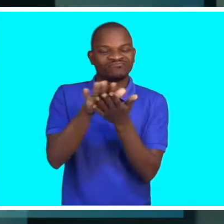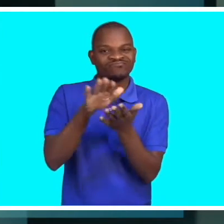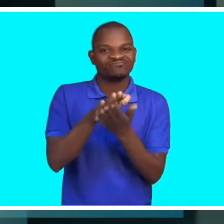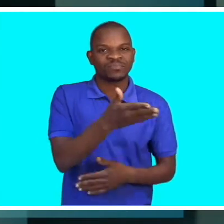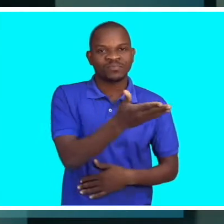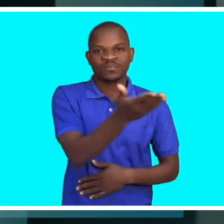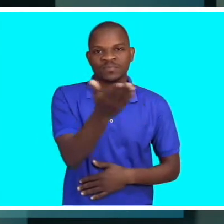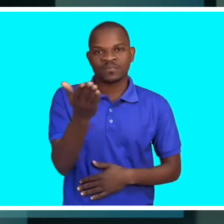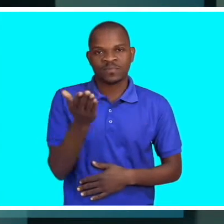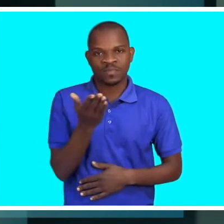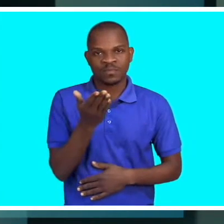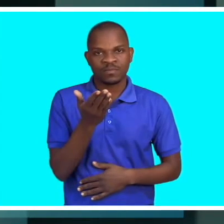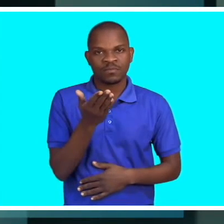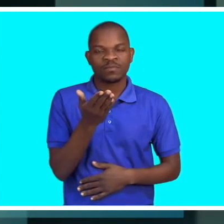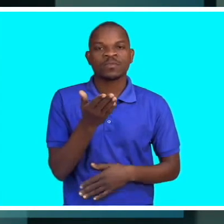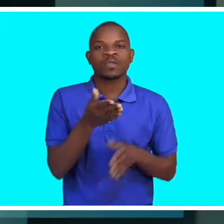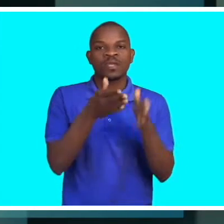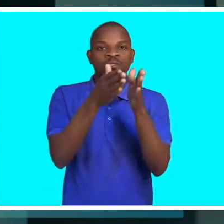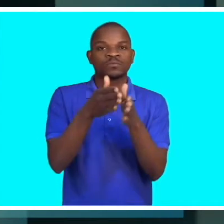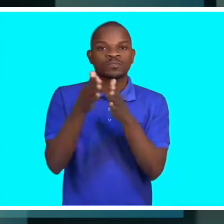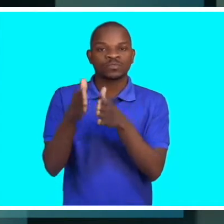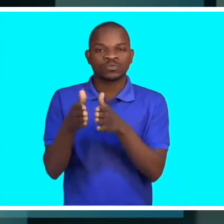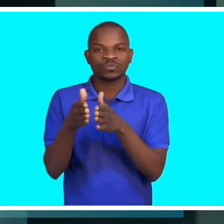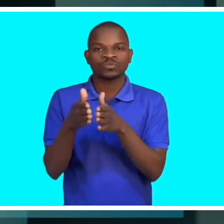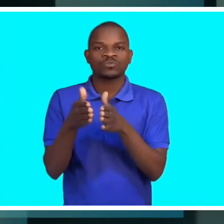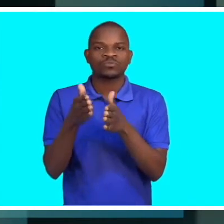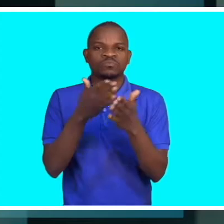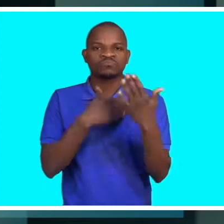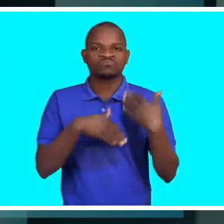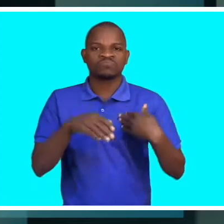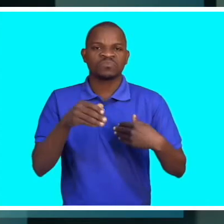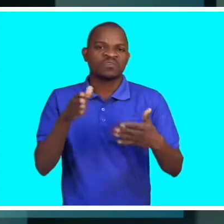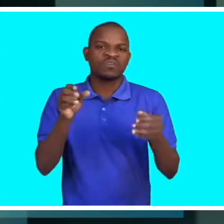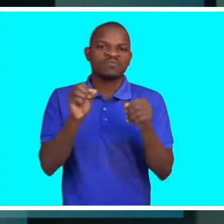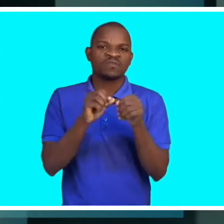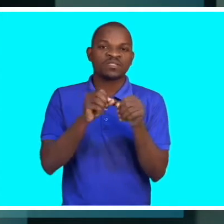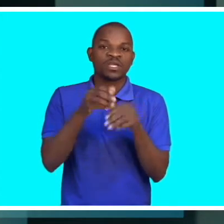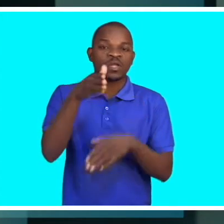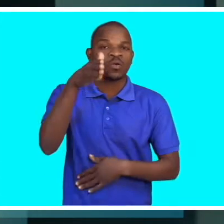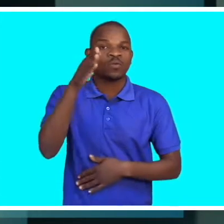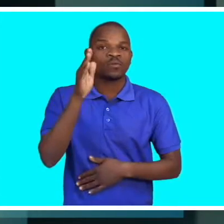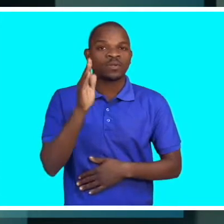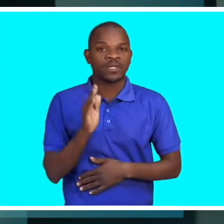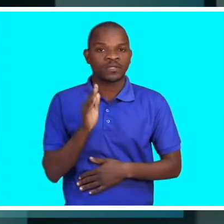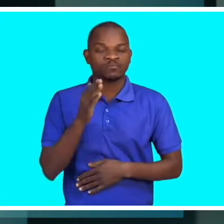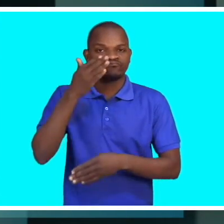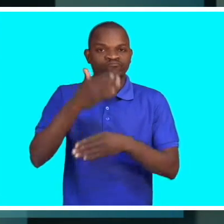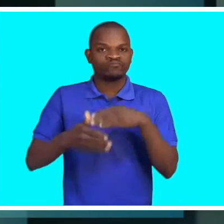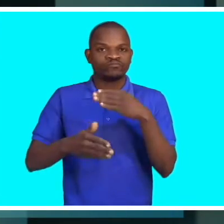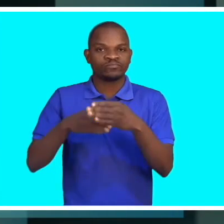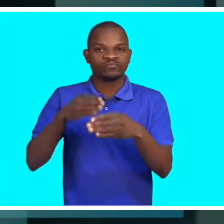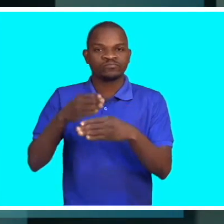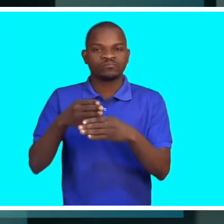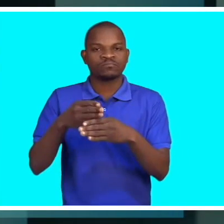aconselho a todos, os investidores, sobretudo das instâncias turísticas,